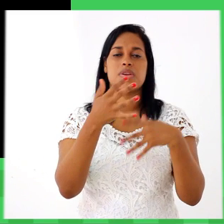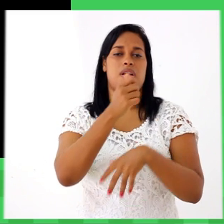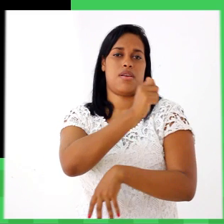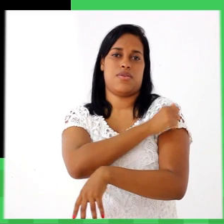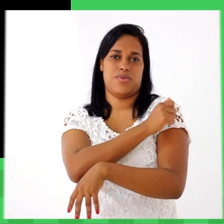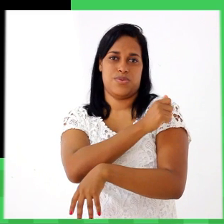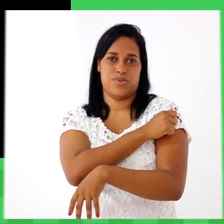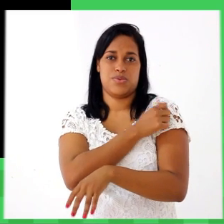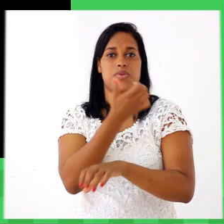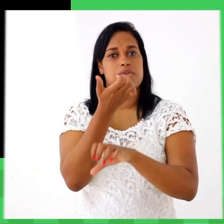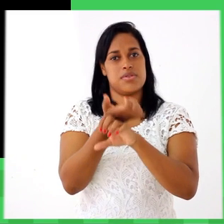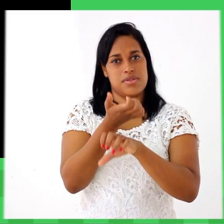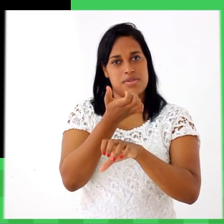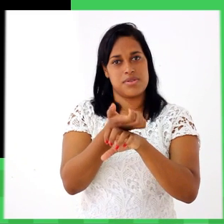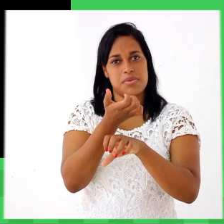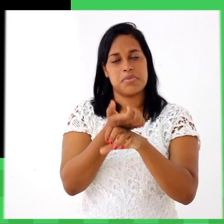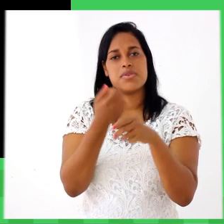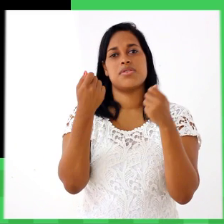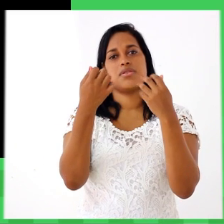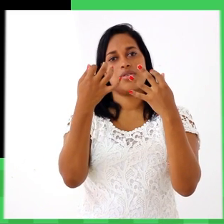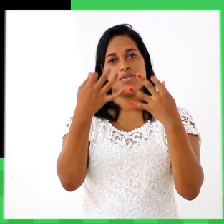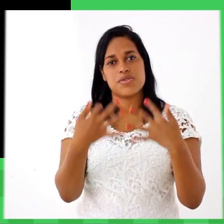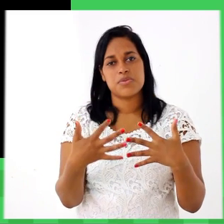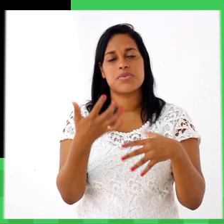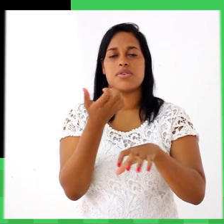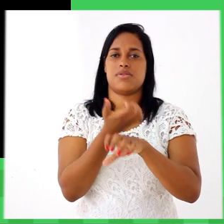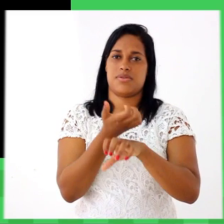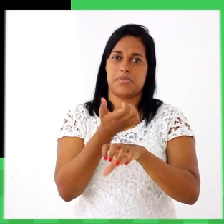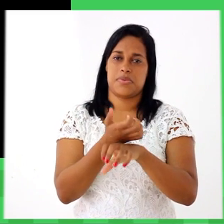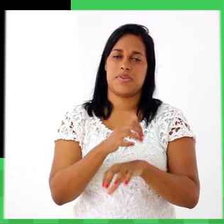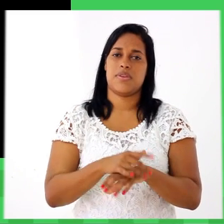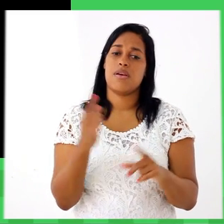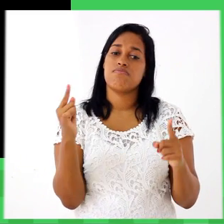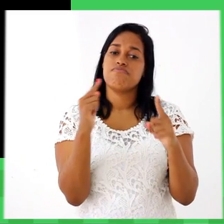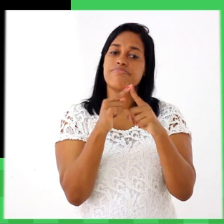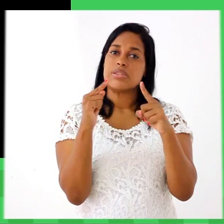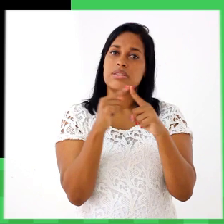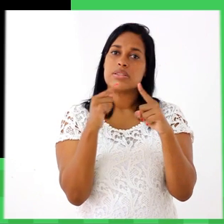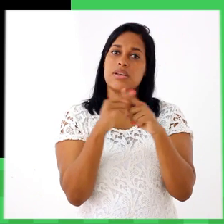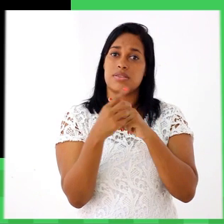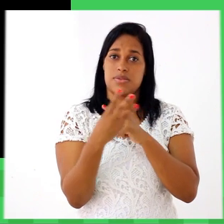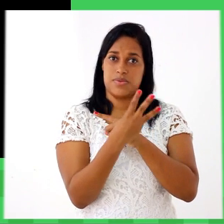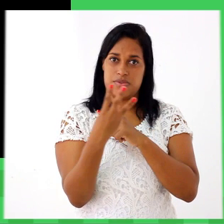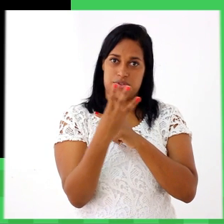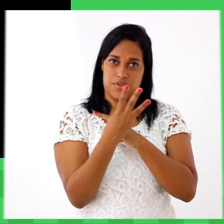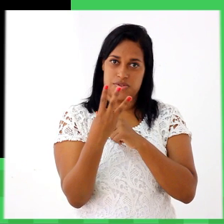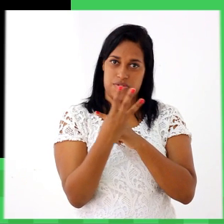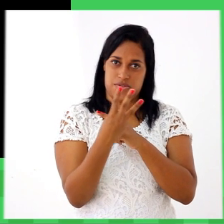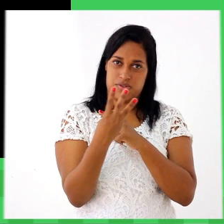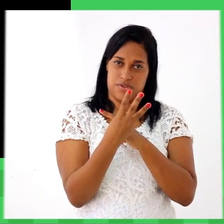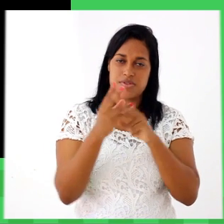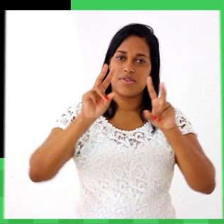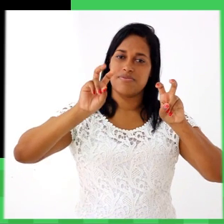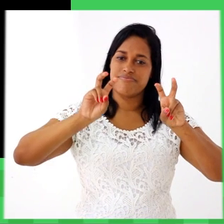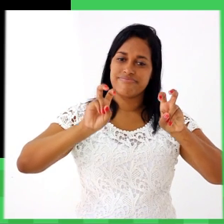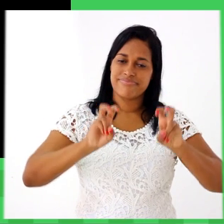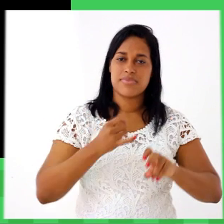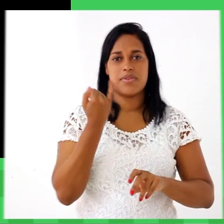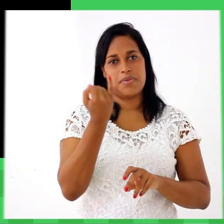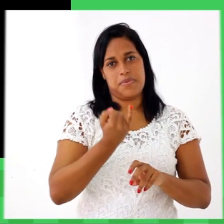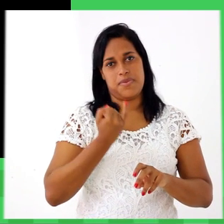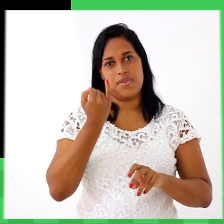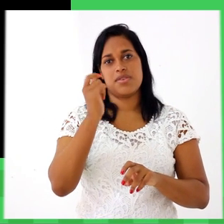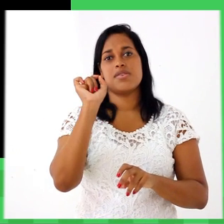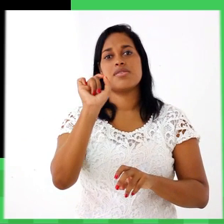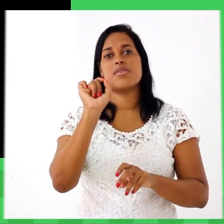aluno. E disciplina é a chave estrangeira que vem da disciplina. A combinação dessas três chaves, uma chave primária e duas chaves estrangeiras,